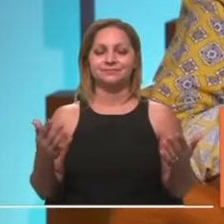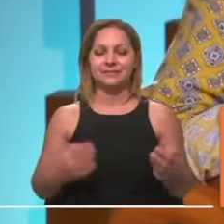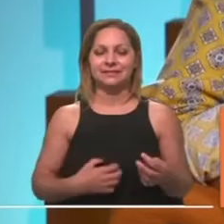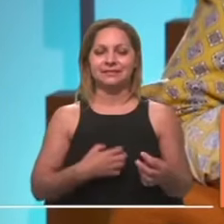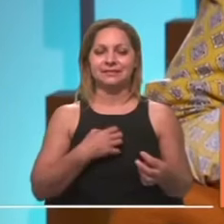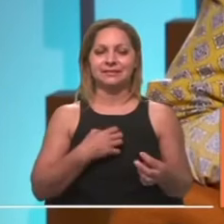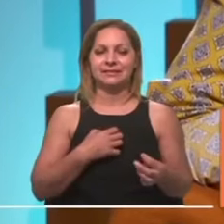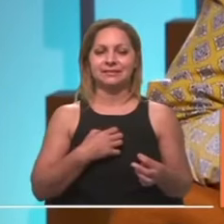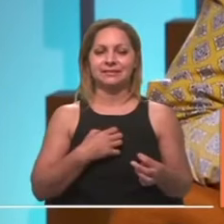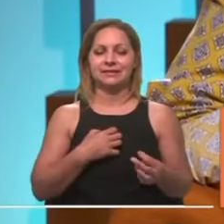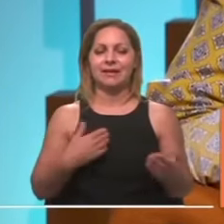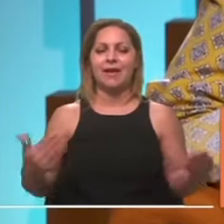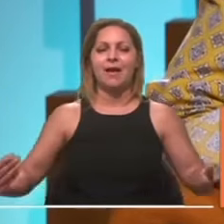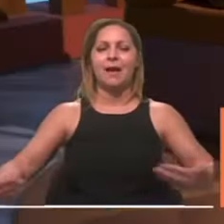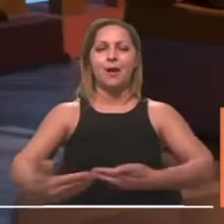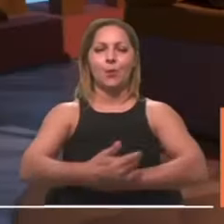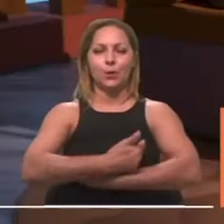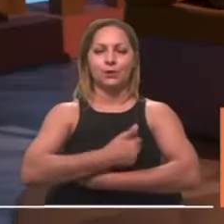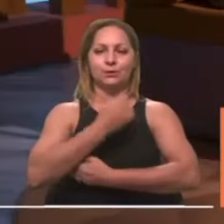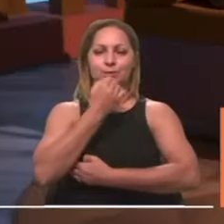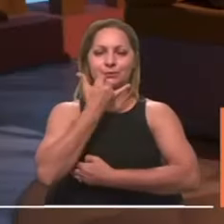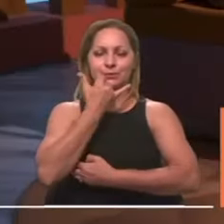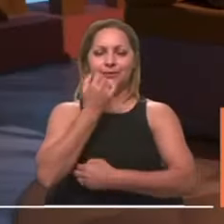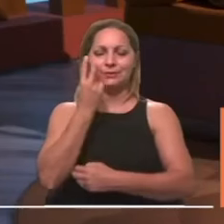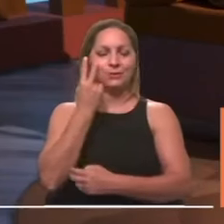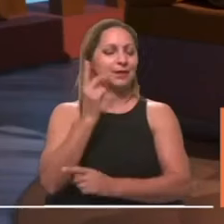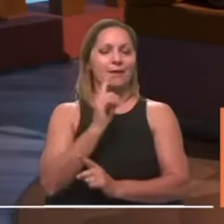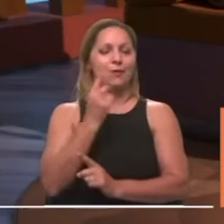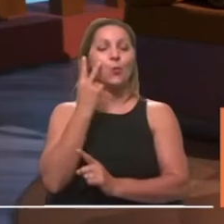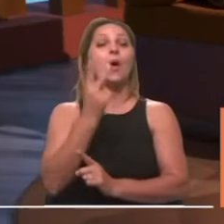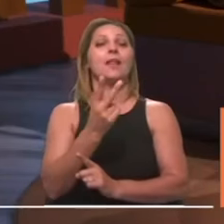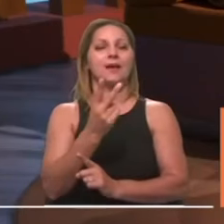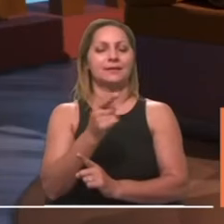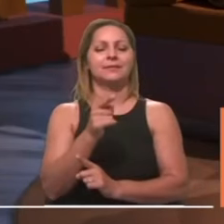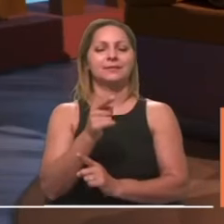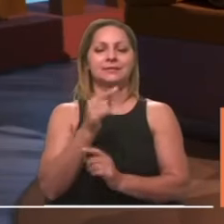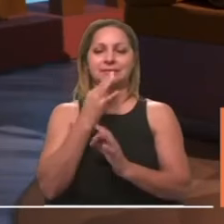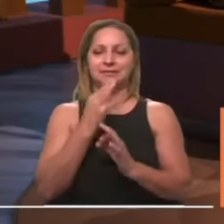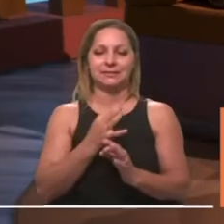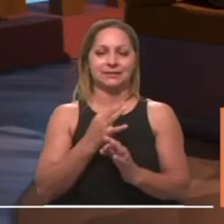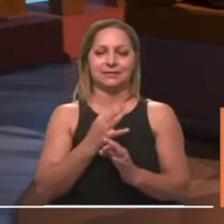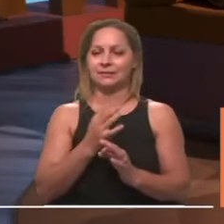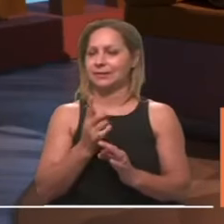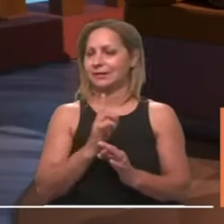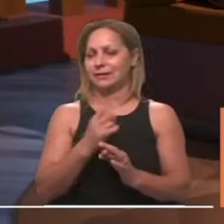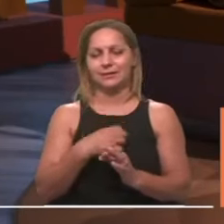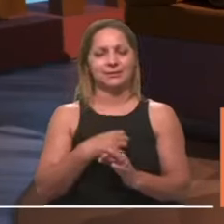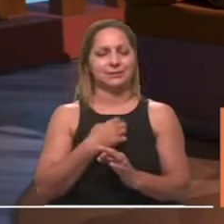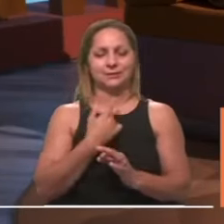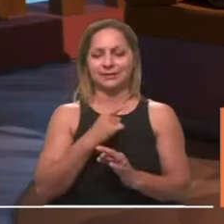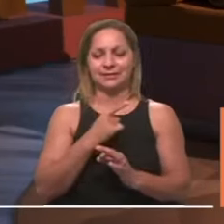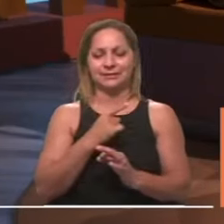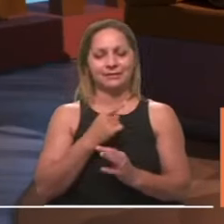sentiu-se, como é que diz? Acolhida no sorriso. No olhar. No olhar, no olhar. Sou sincera, não, não senti-me acolhida no